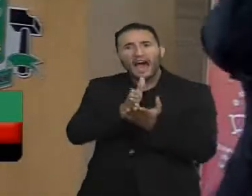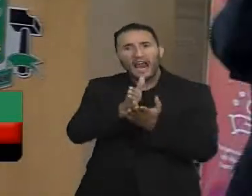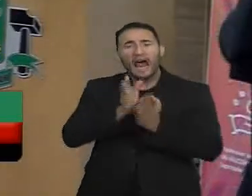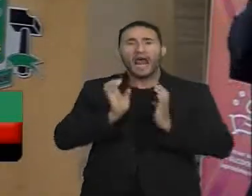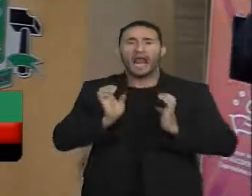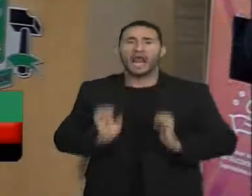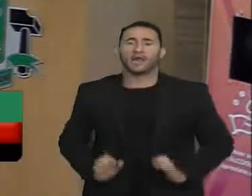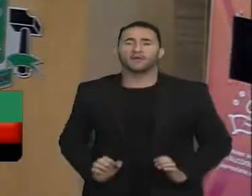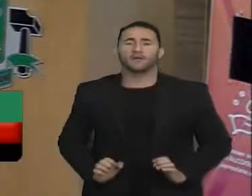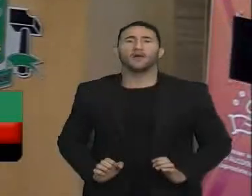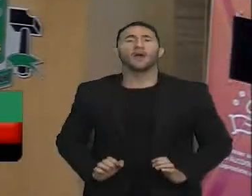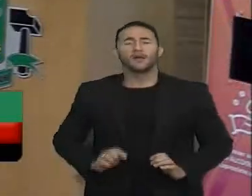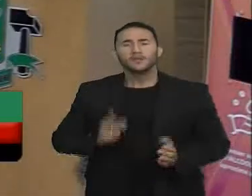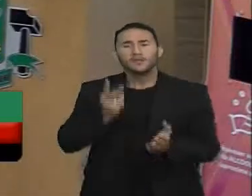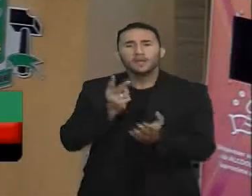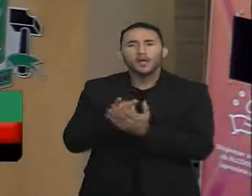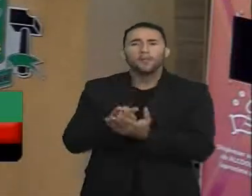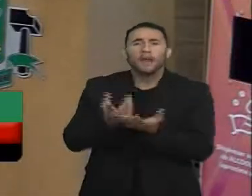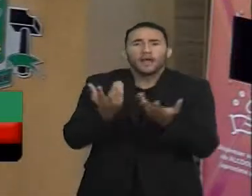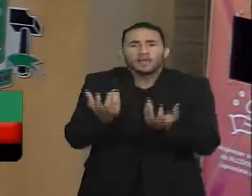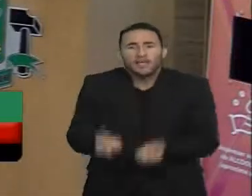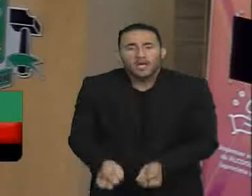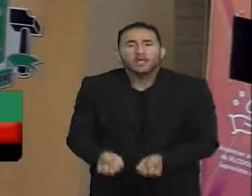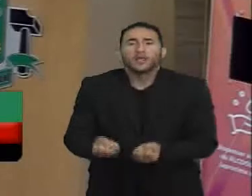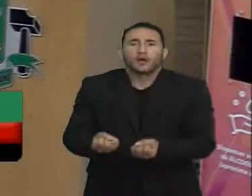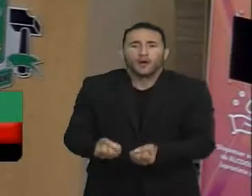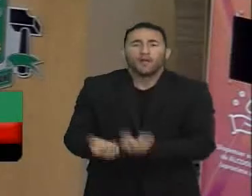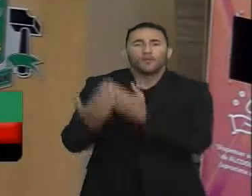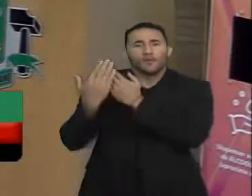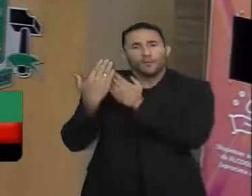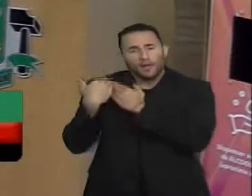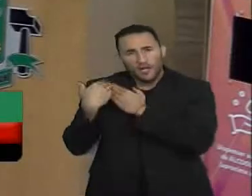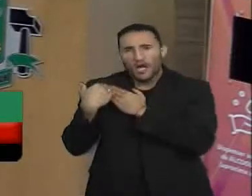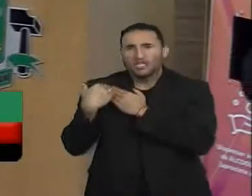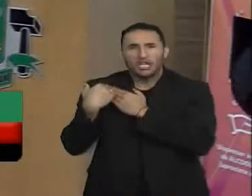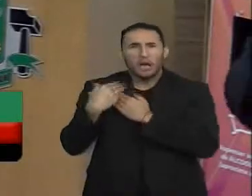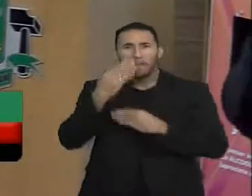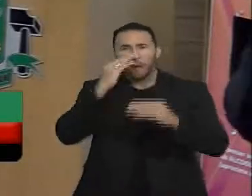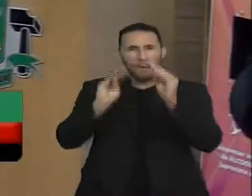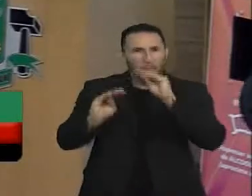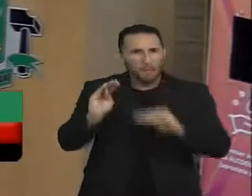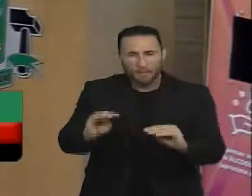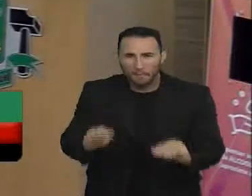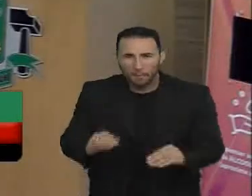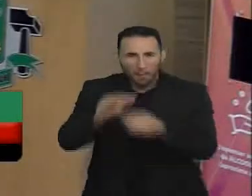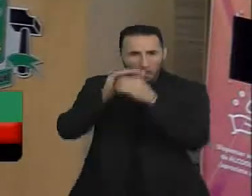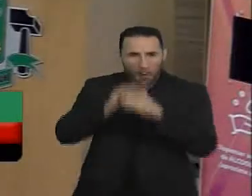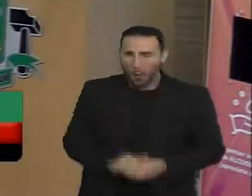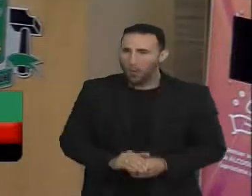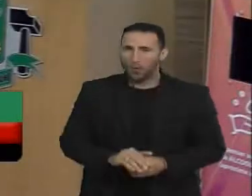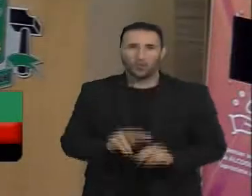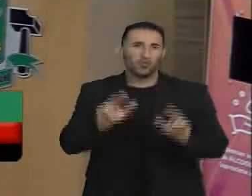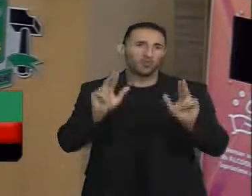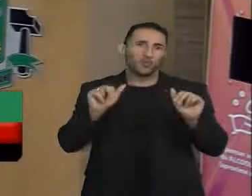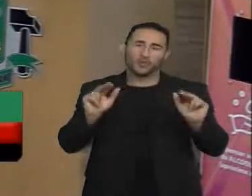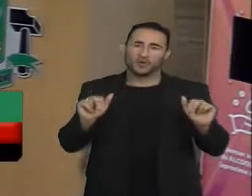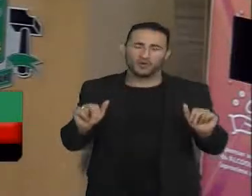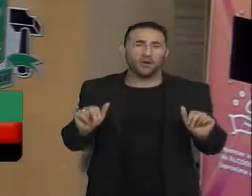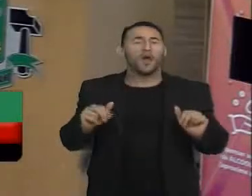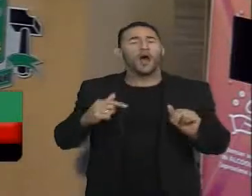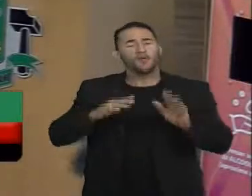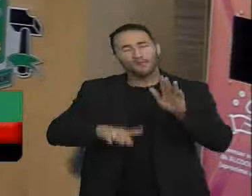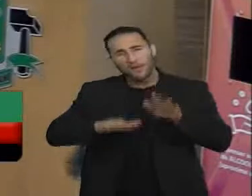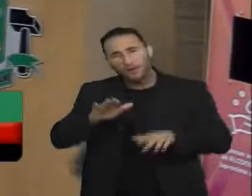a pasta dele com dignidade. Ele não pisa na cabeça das pessoas de salto alto. Eu ligo